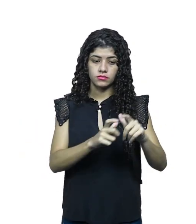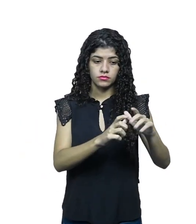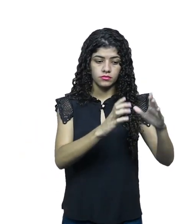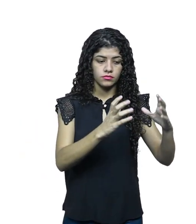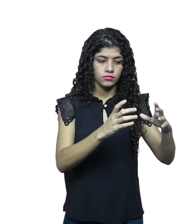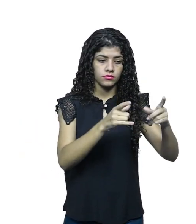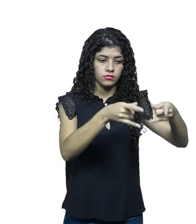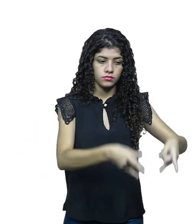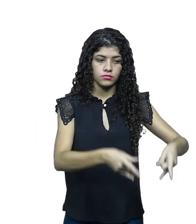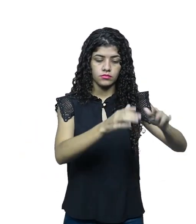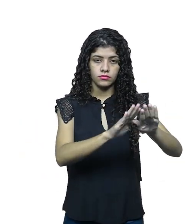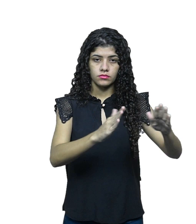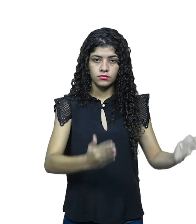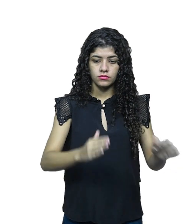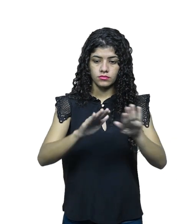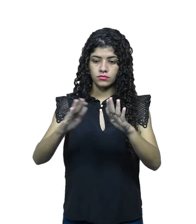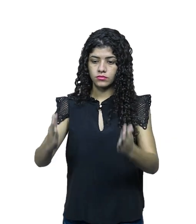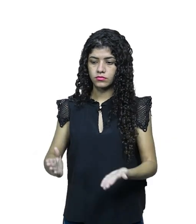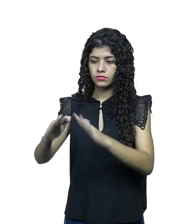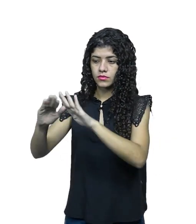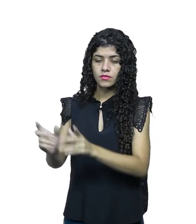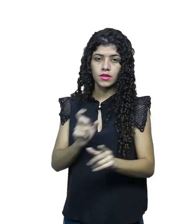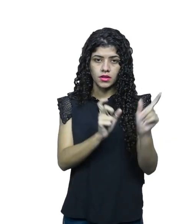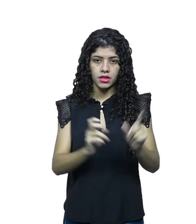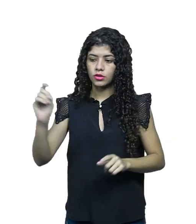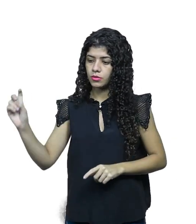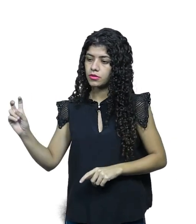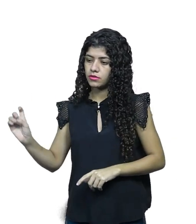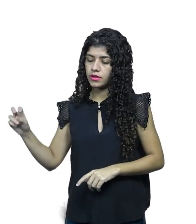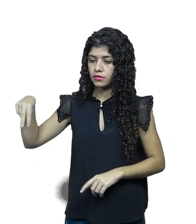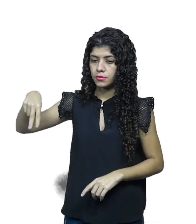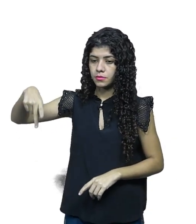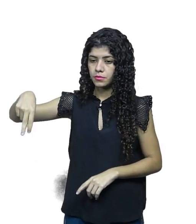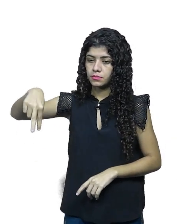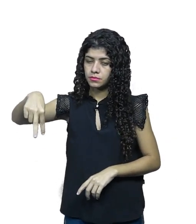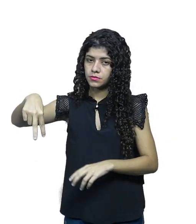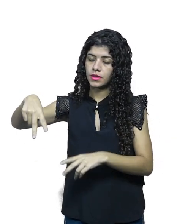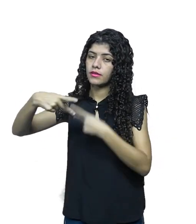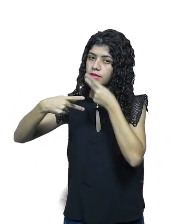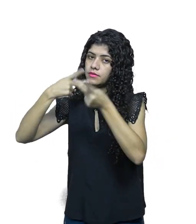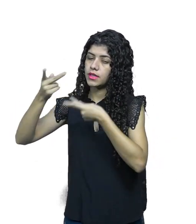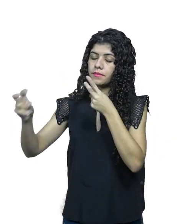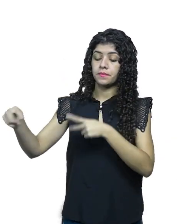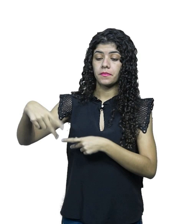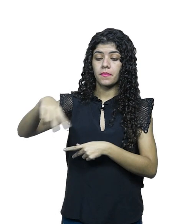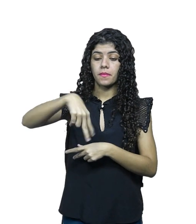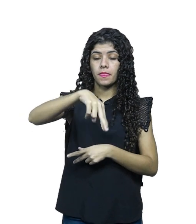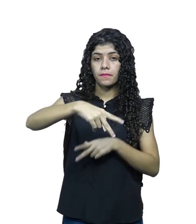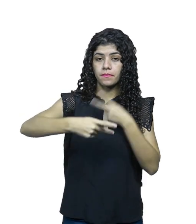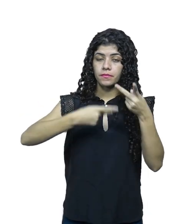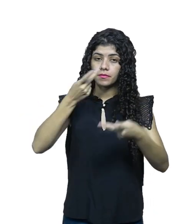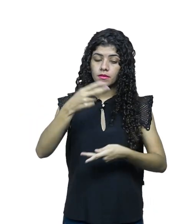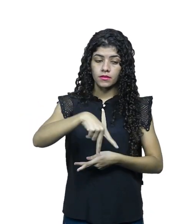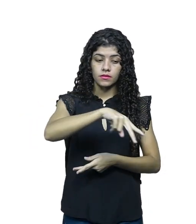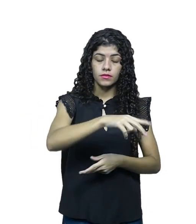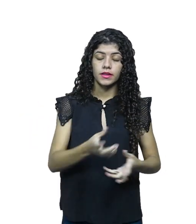onde todos os arcebispos do mundo estão ali reunidos. E aí ele vai de mesa em mesa falar algumas coisas. Só que quando ele